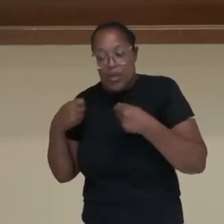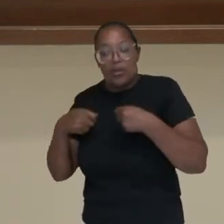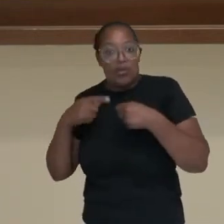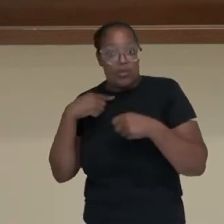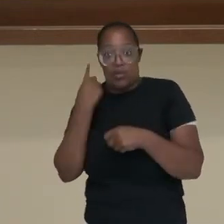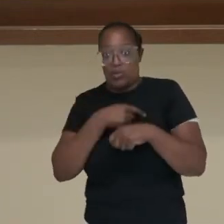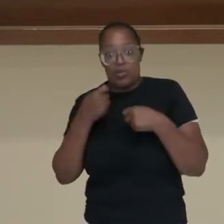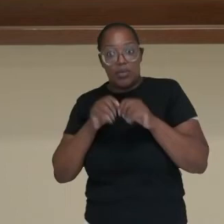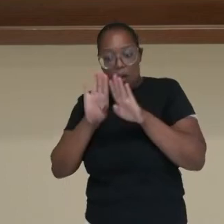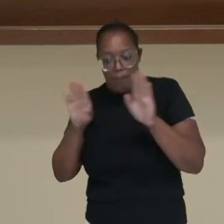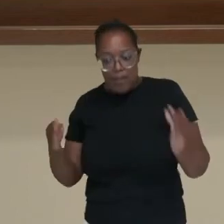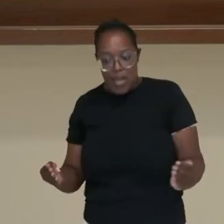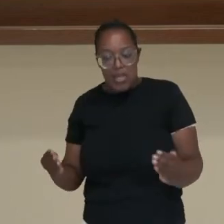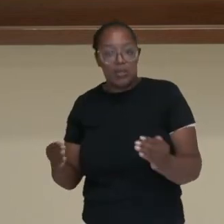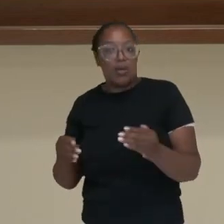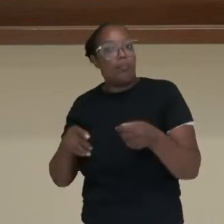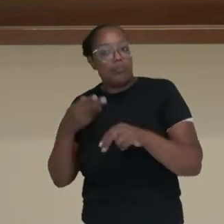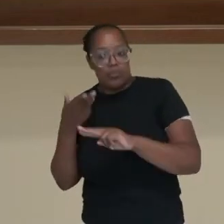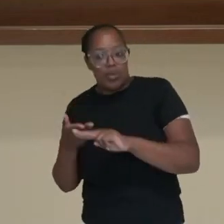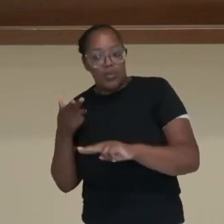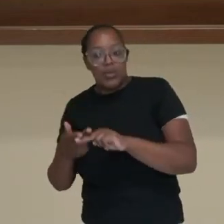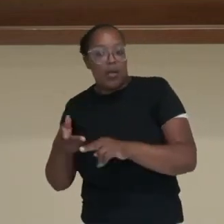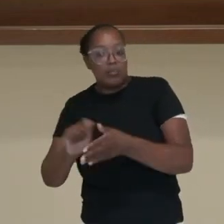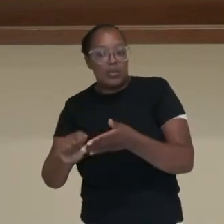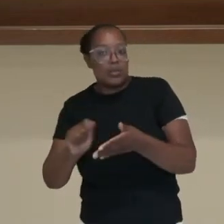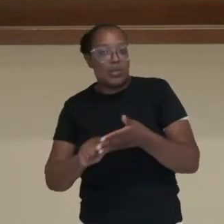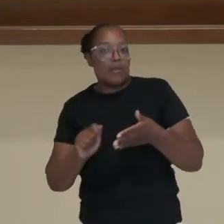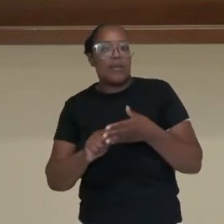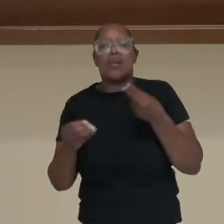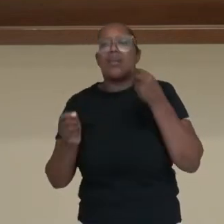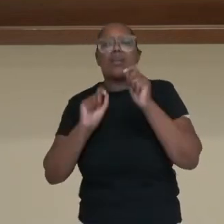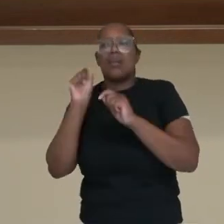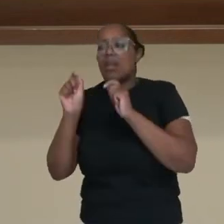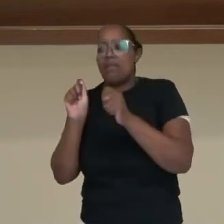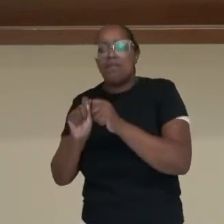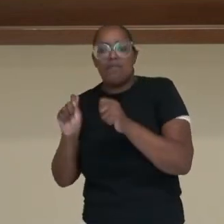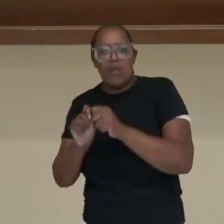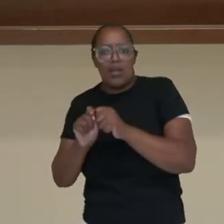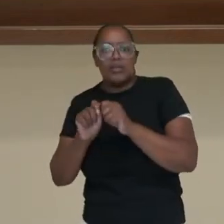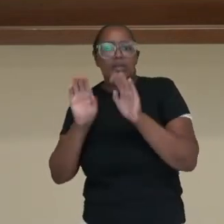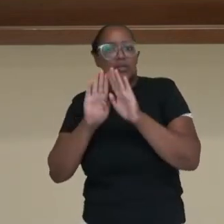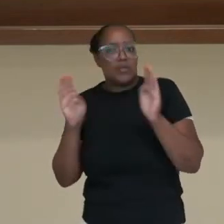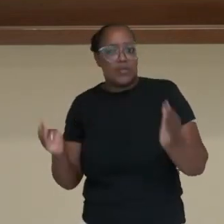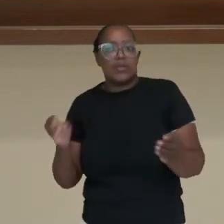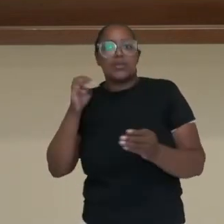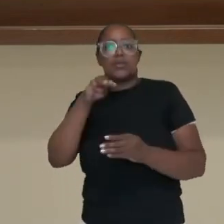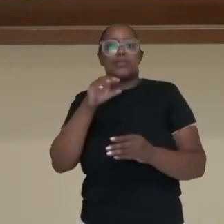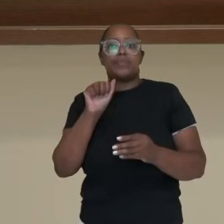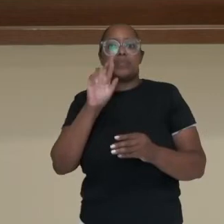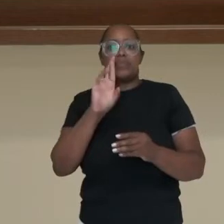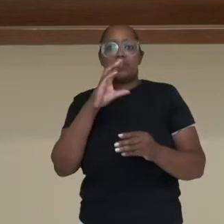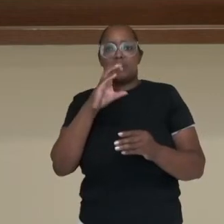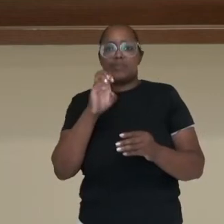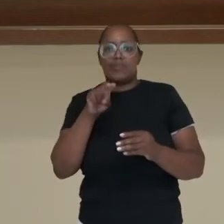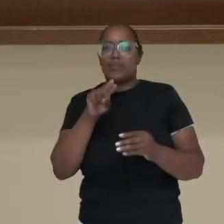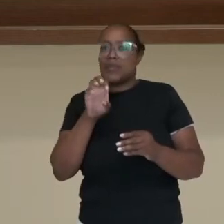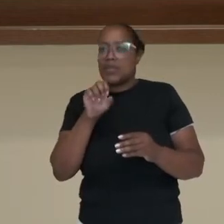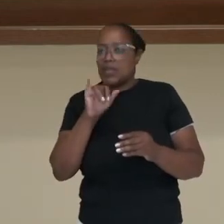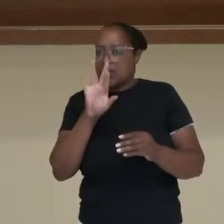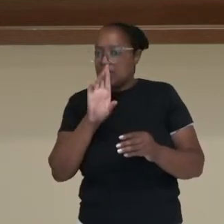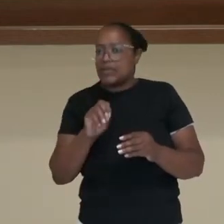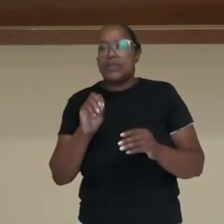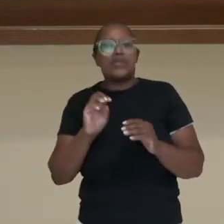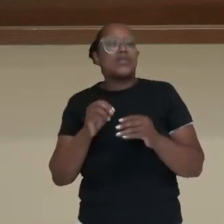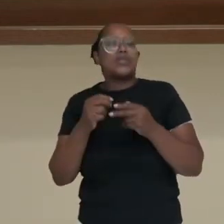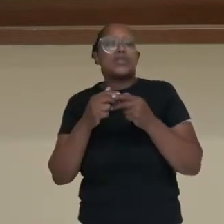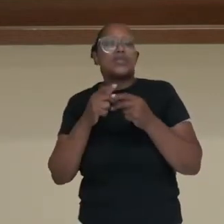Causa eficiente, aquilo que fez ela, né? Podemos falar o marceneiro. E a causa final, aquilo pelo